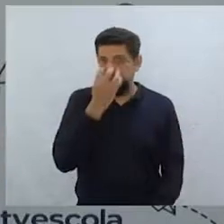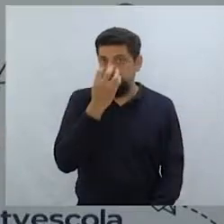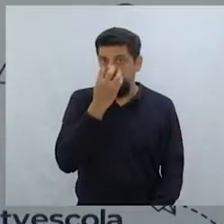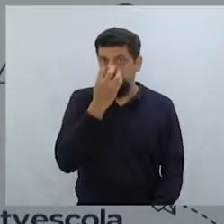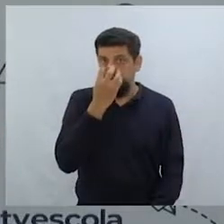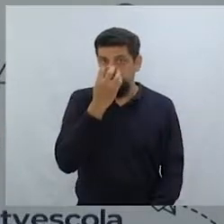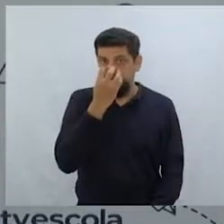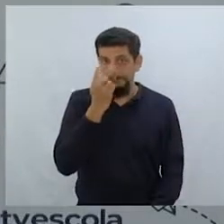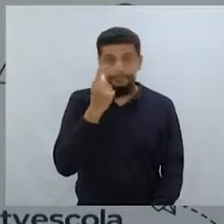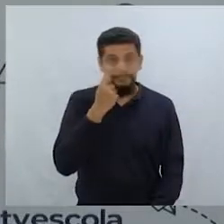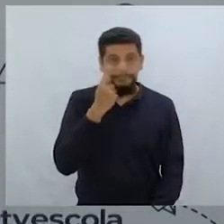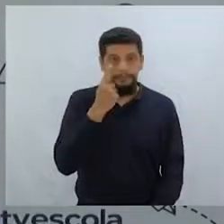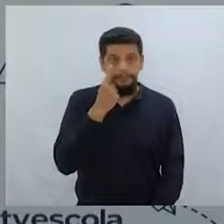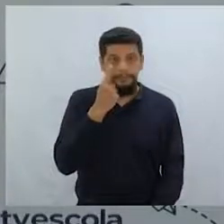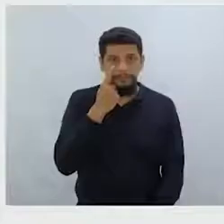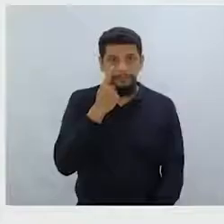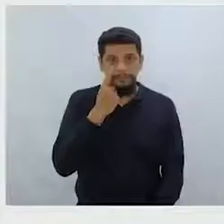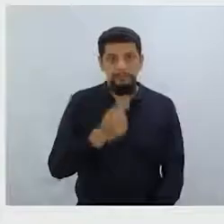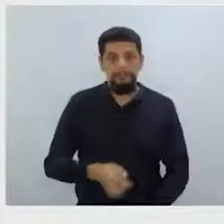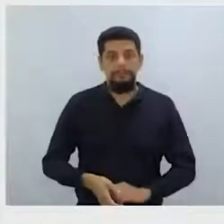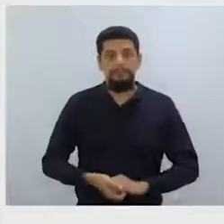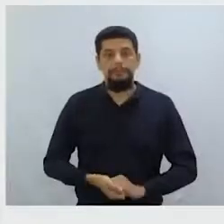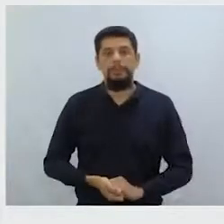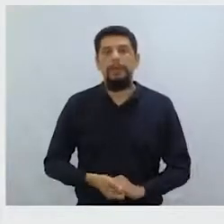do cachorro, não é? Então vamos ver.